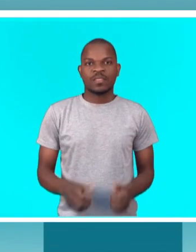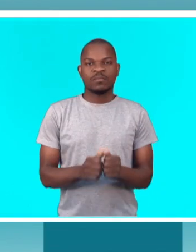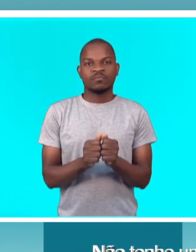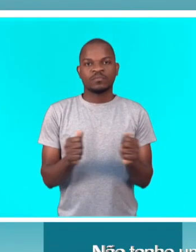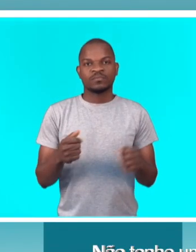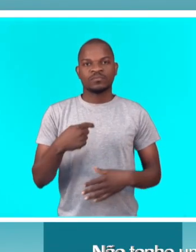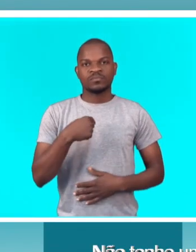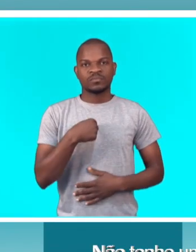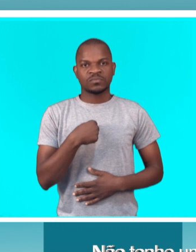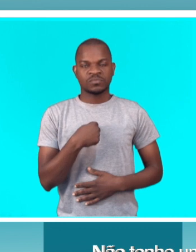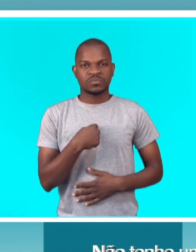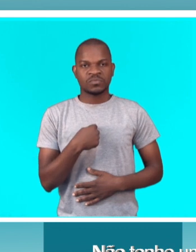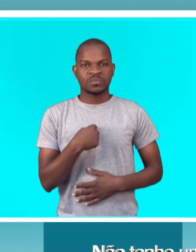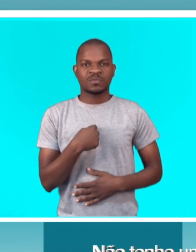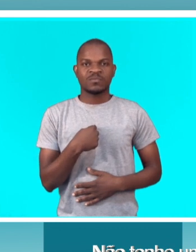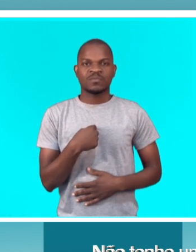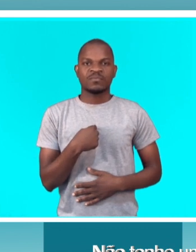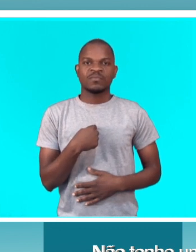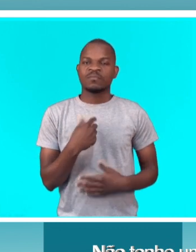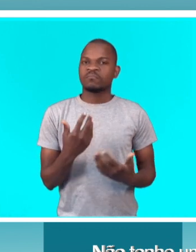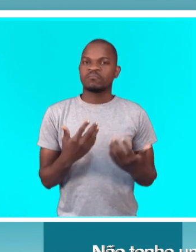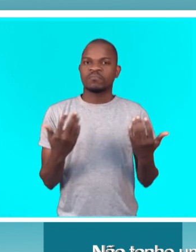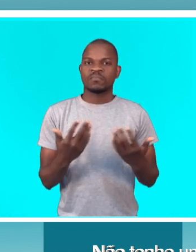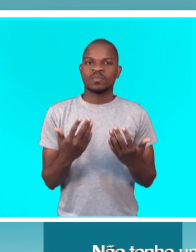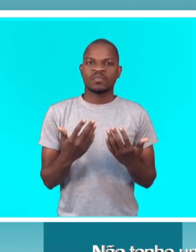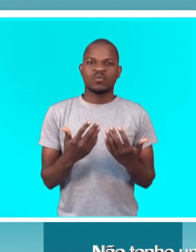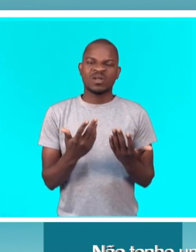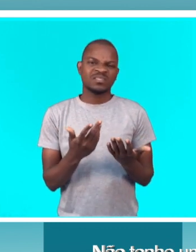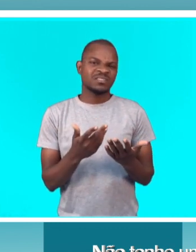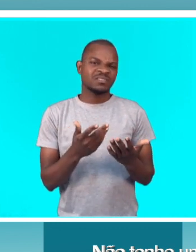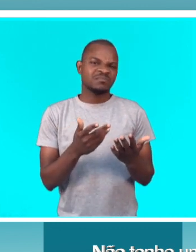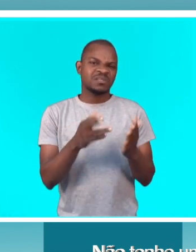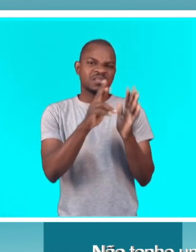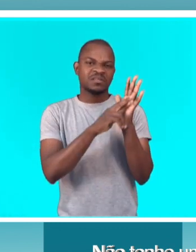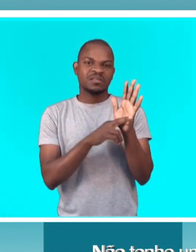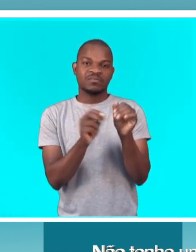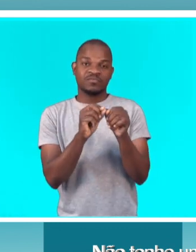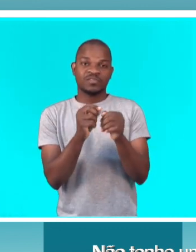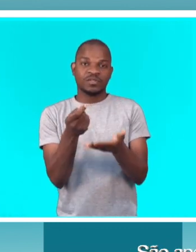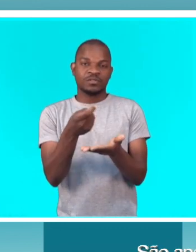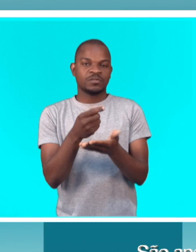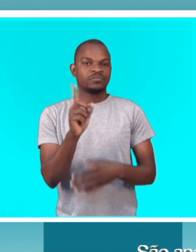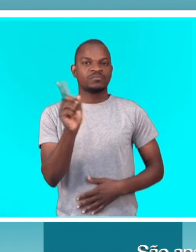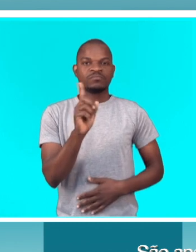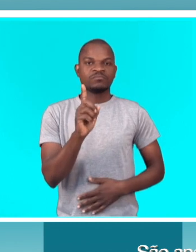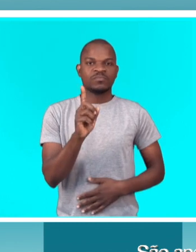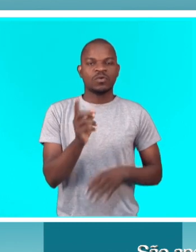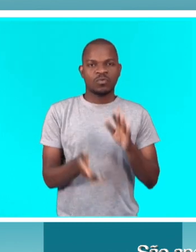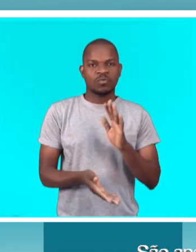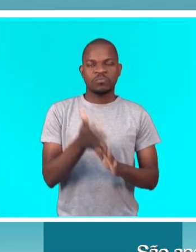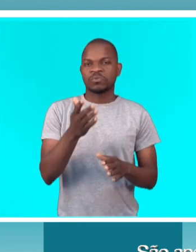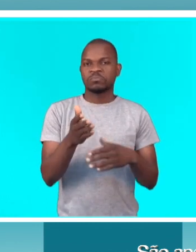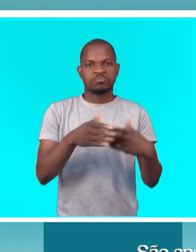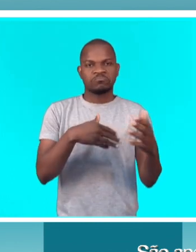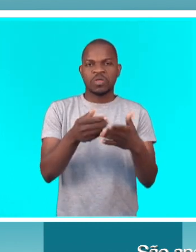Eu não tenho um método próprio para começar o desenho, só apenas